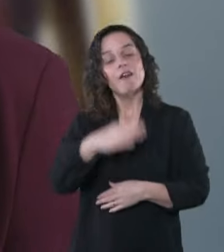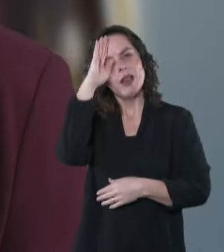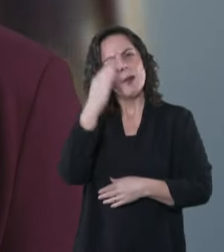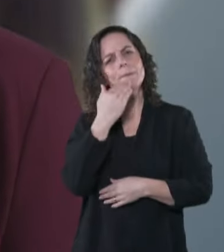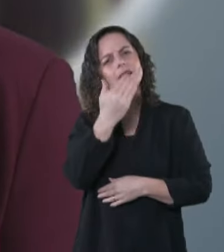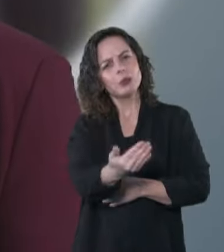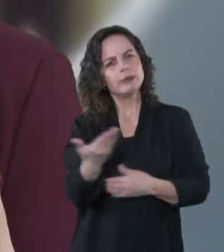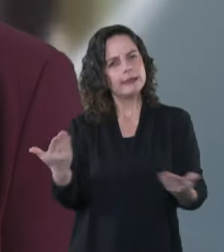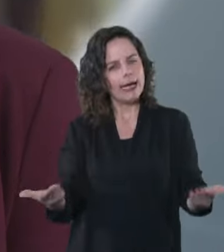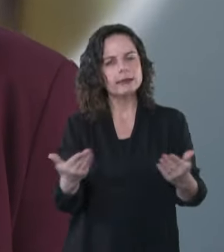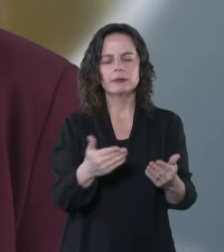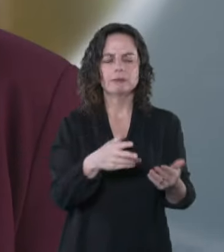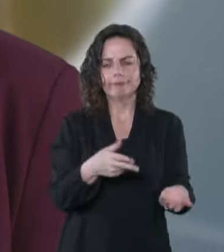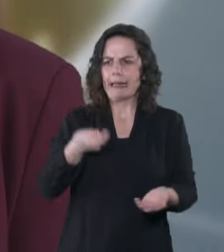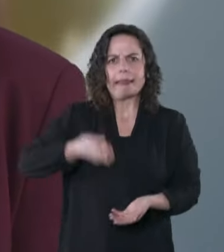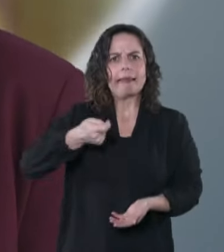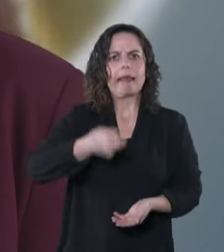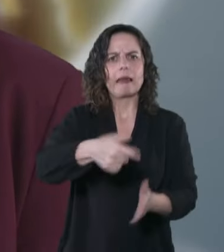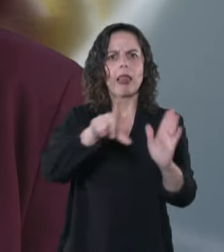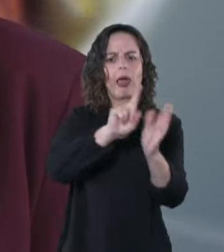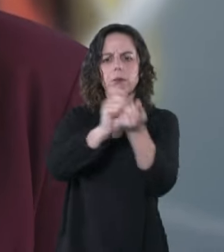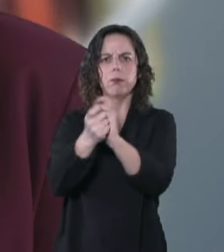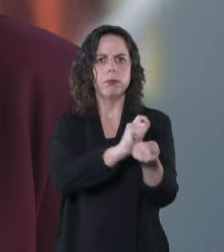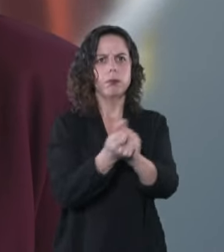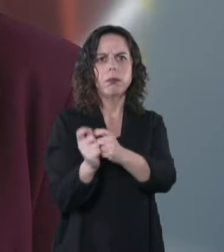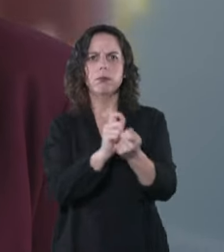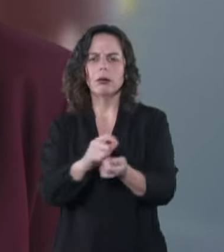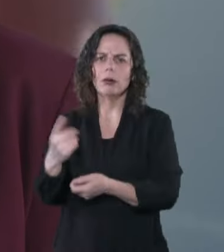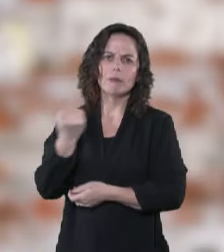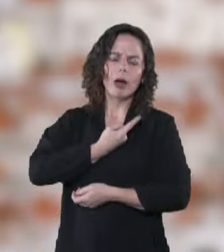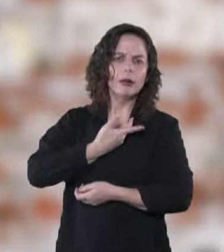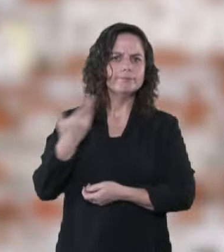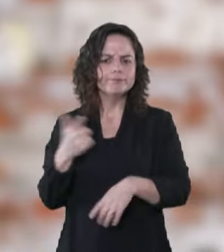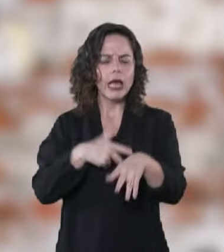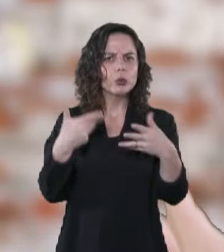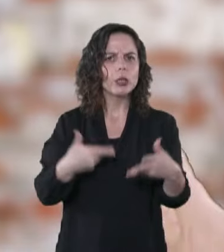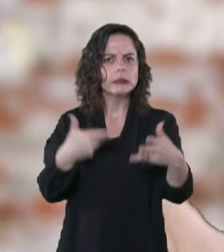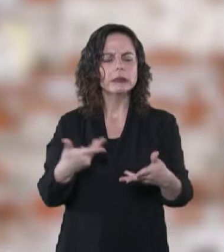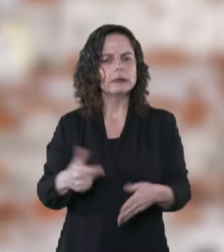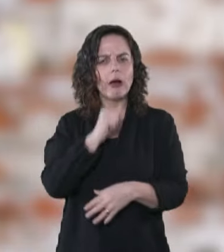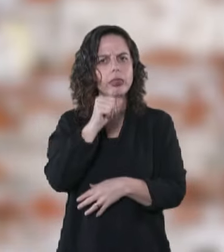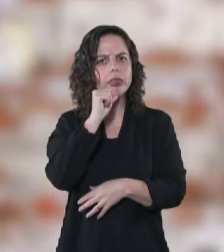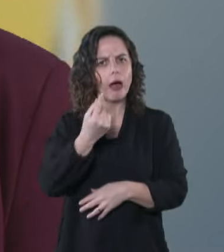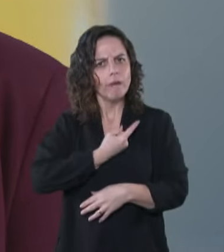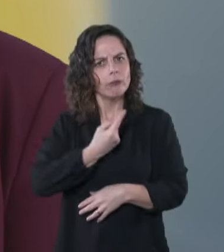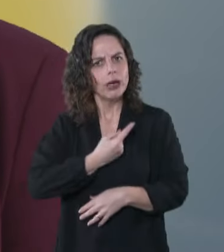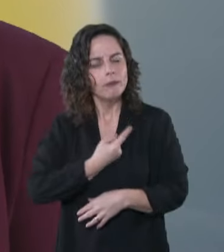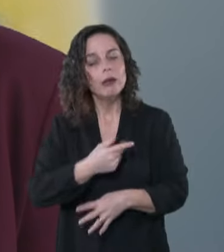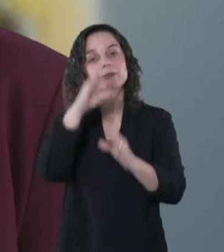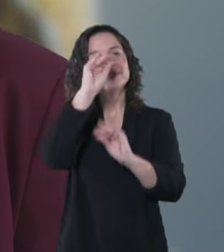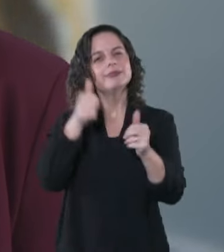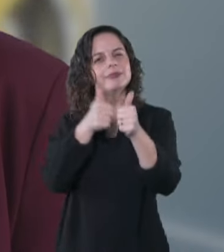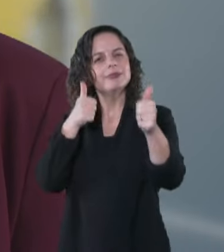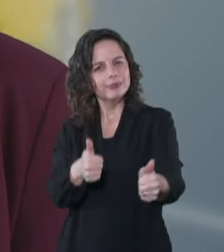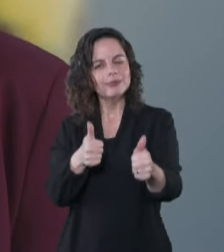estas frequentes mudanças de legislação que obrigam naturalmente a atualizações, o ensino à distância